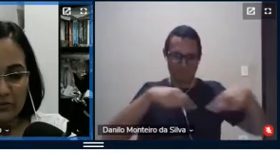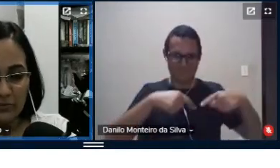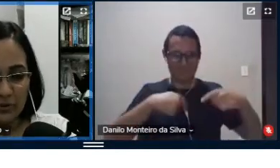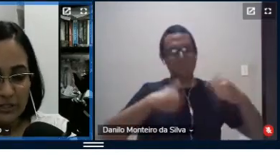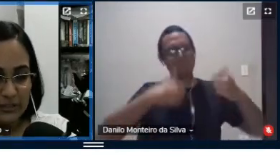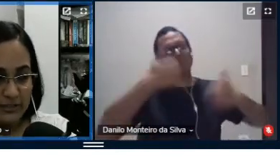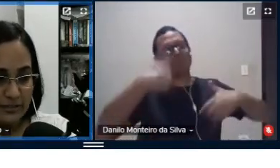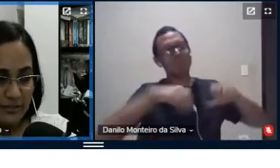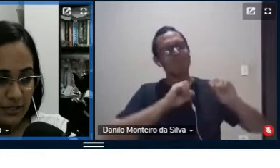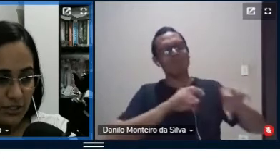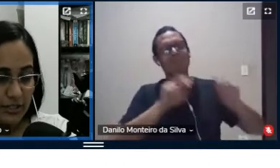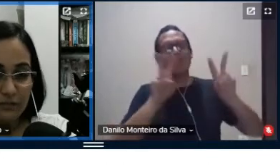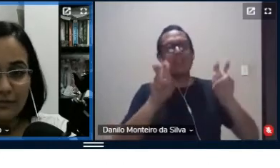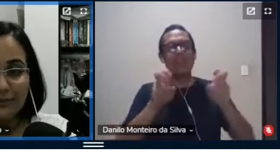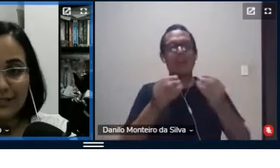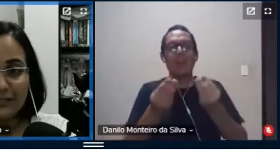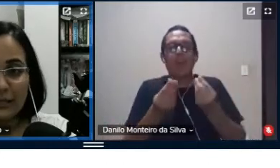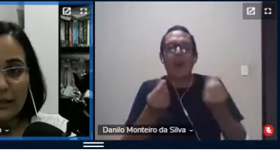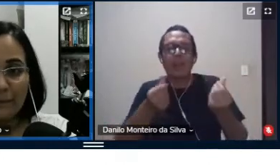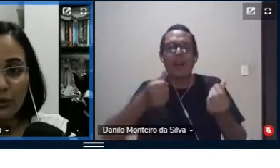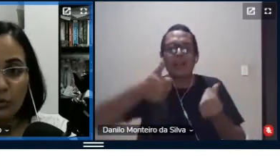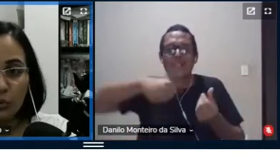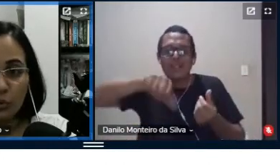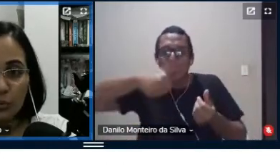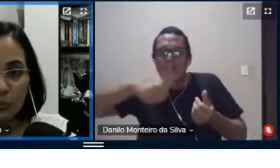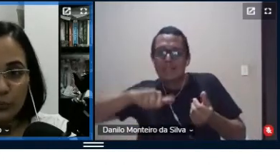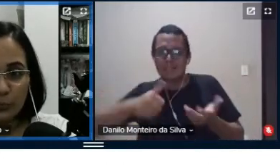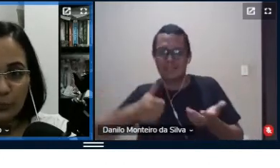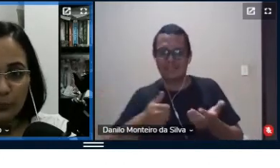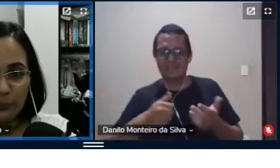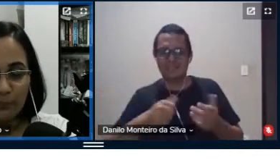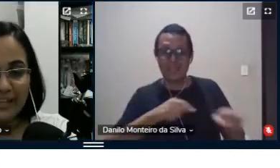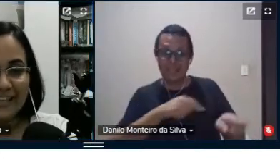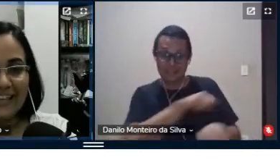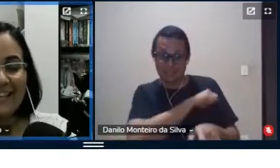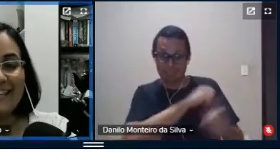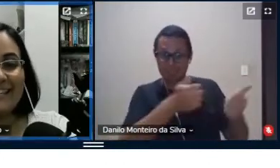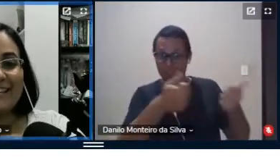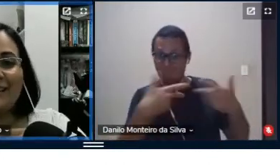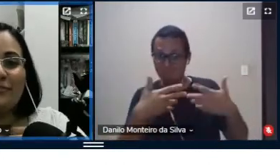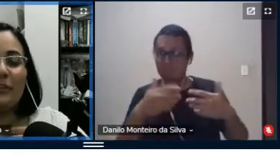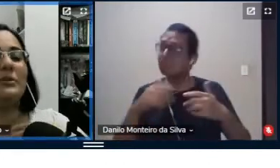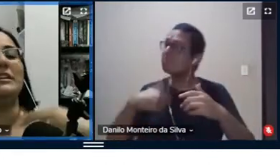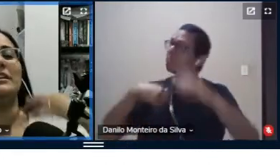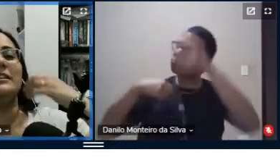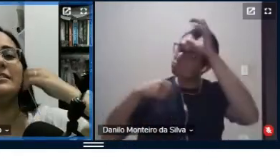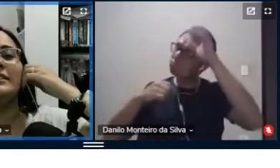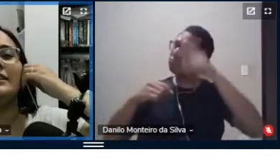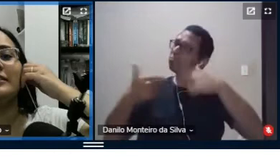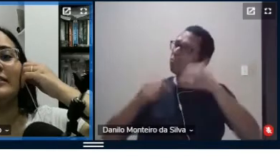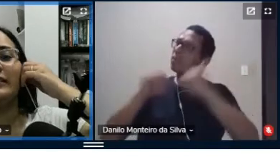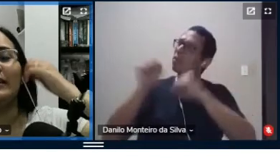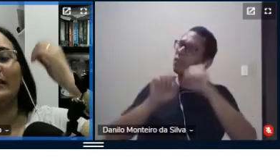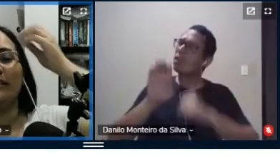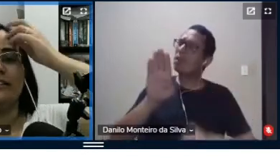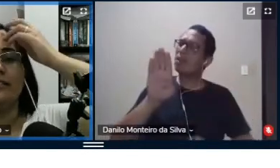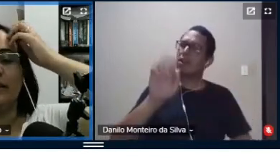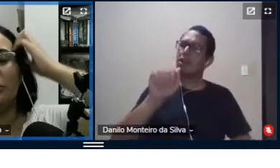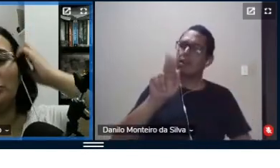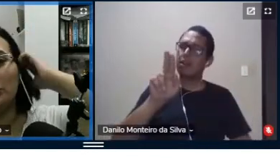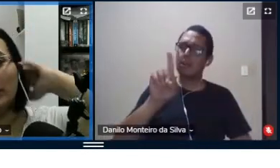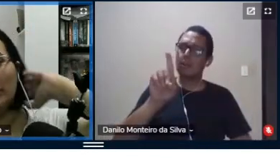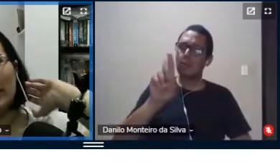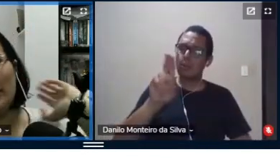tios dele moram na cidade que tem a fábrica da Balduco, né? E ele falou que esse ano,